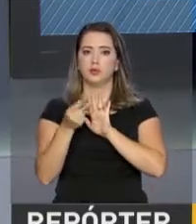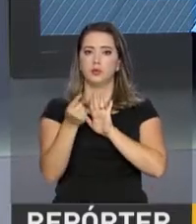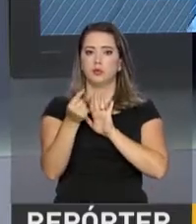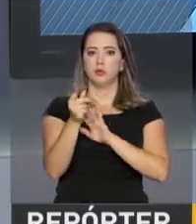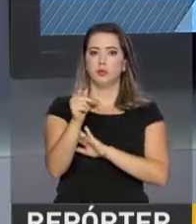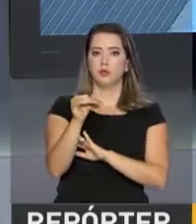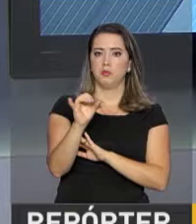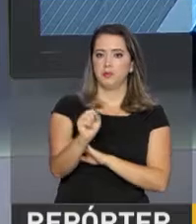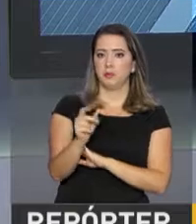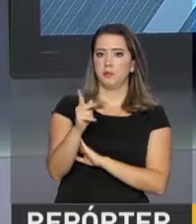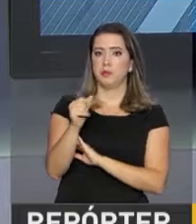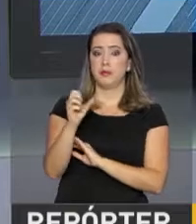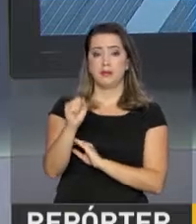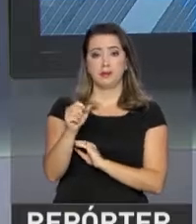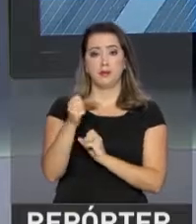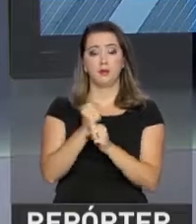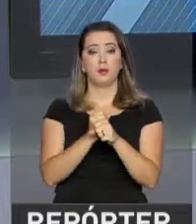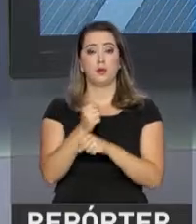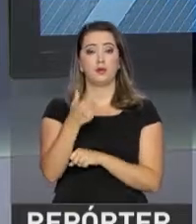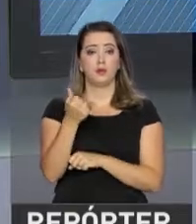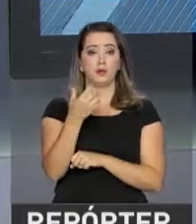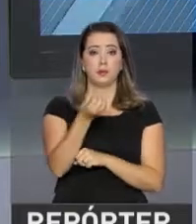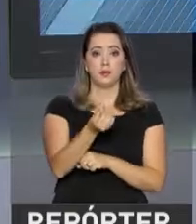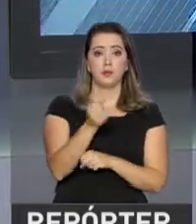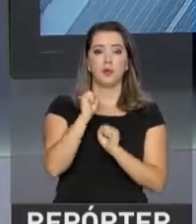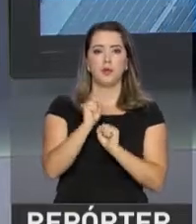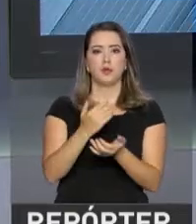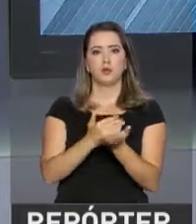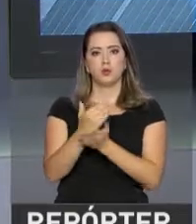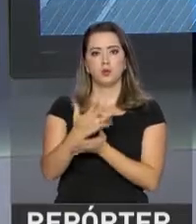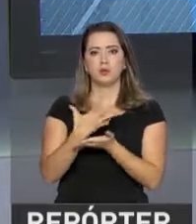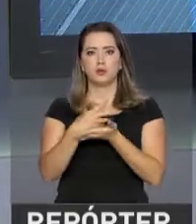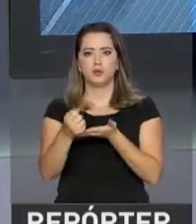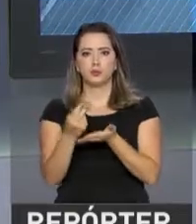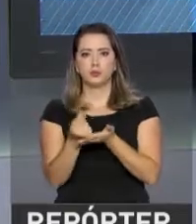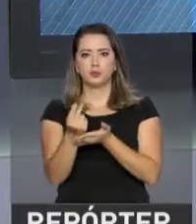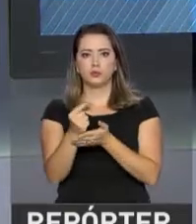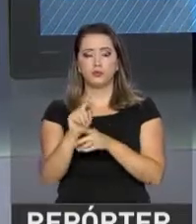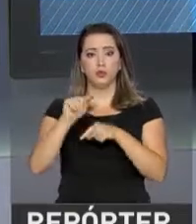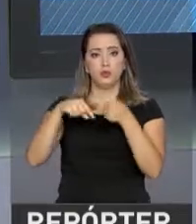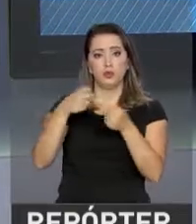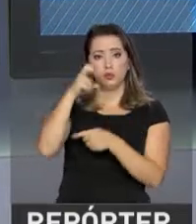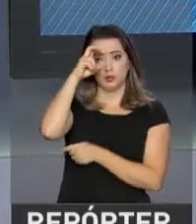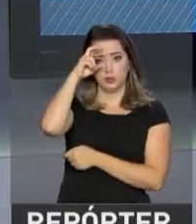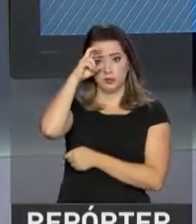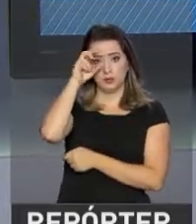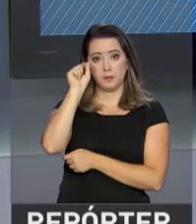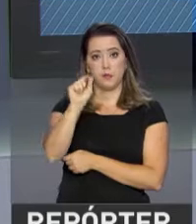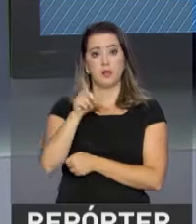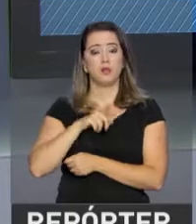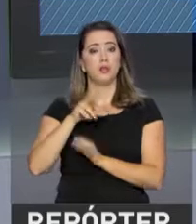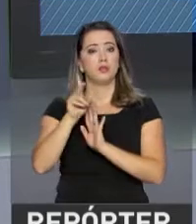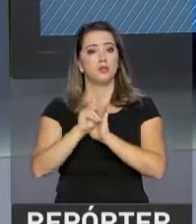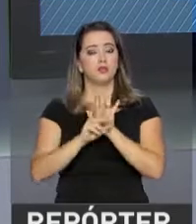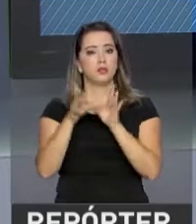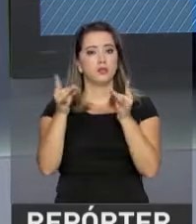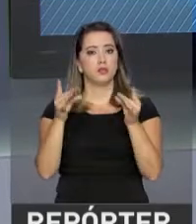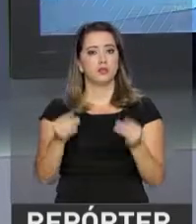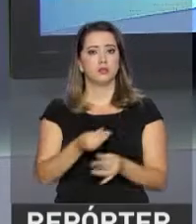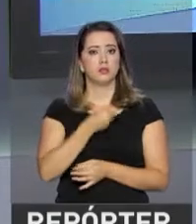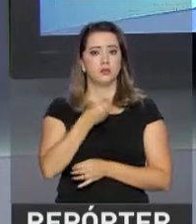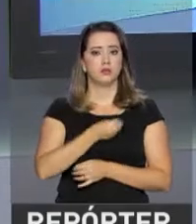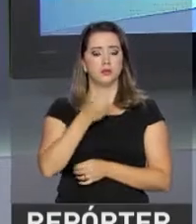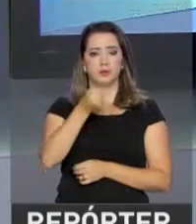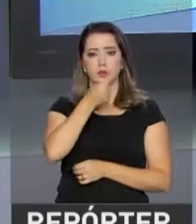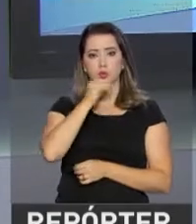abono do pis/pasep ano base 2010 16 podem começar a retirar o dinheiro na próxima quinta feira quem tem os detalhes ao